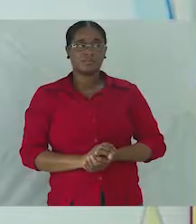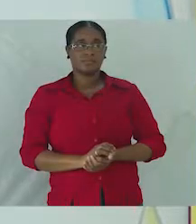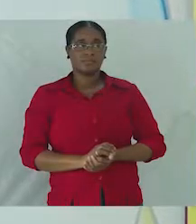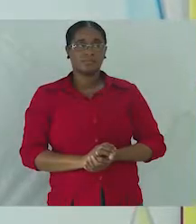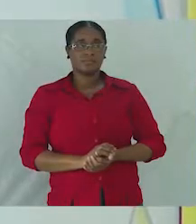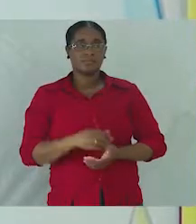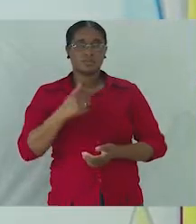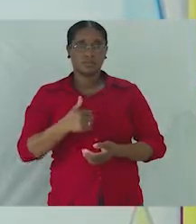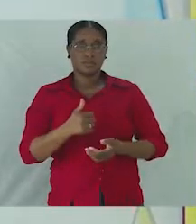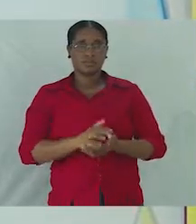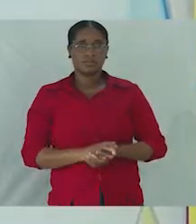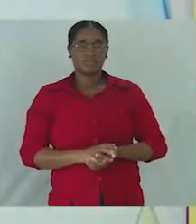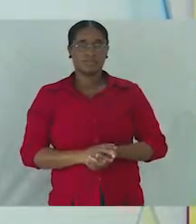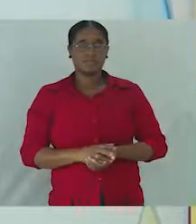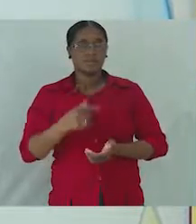Muito bem.